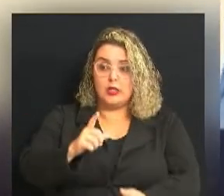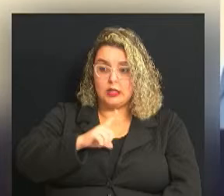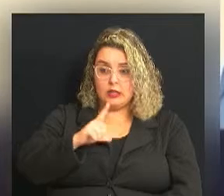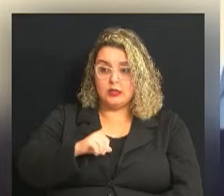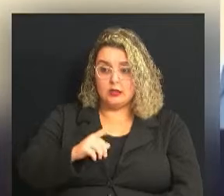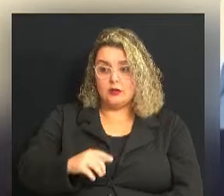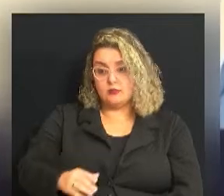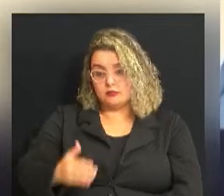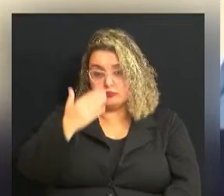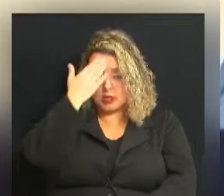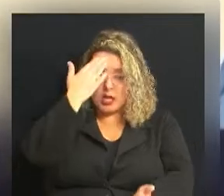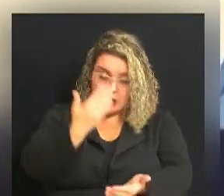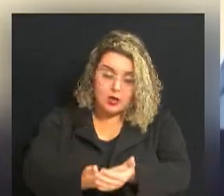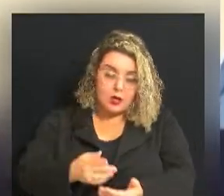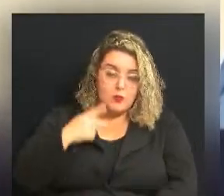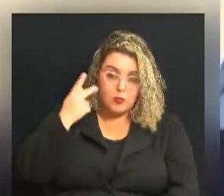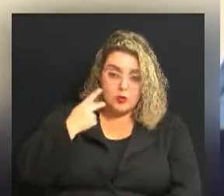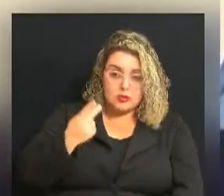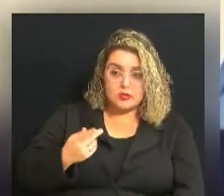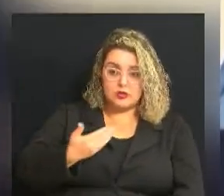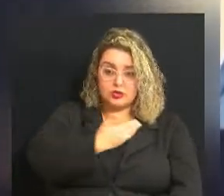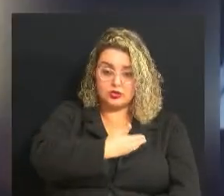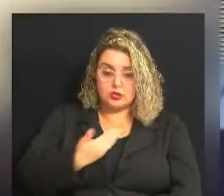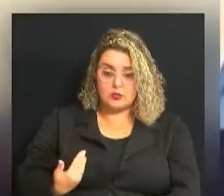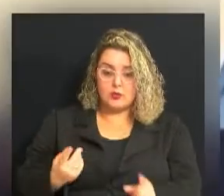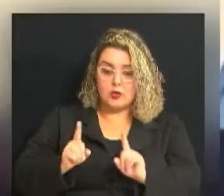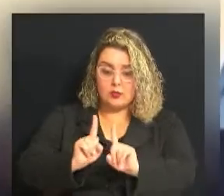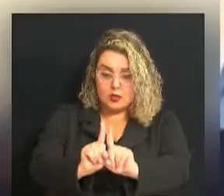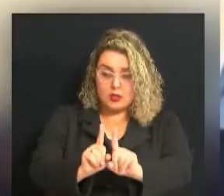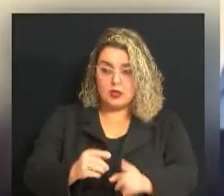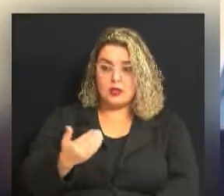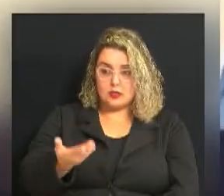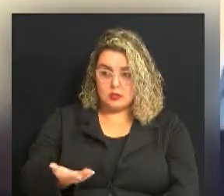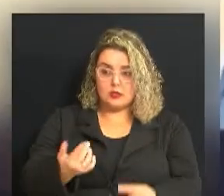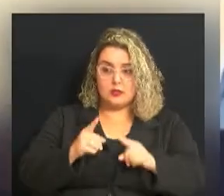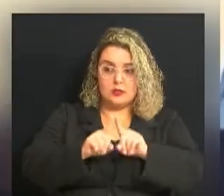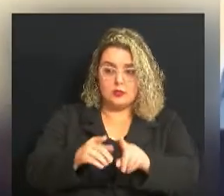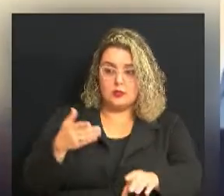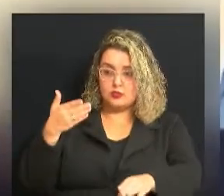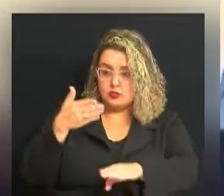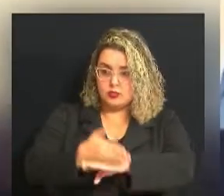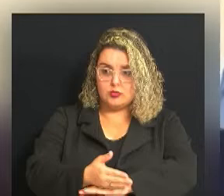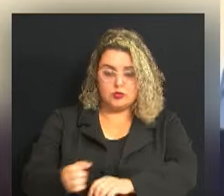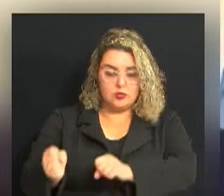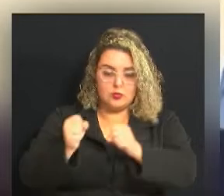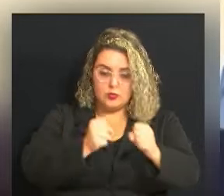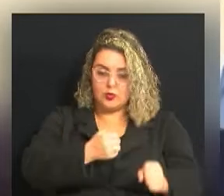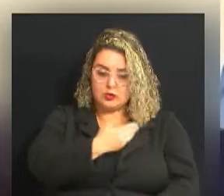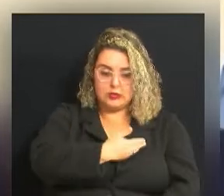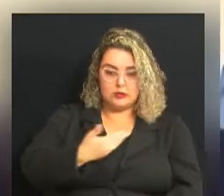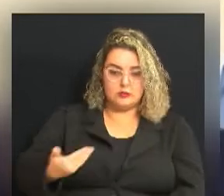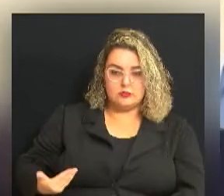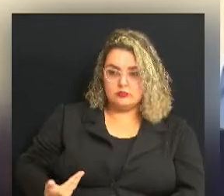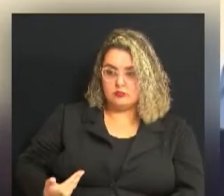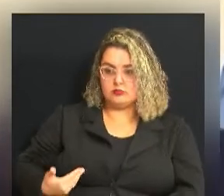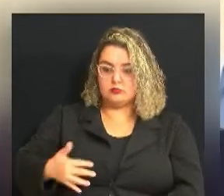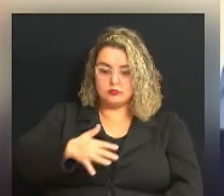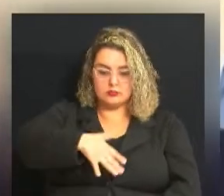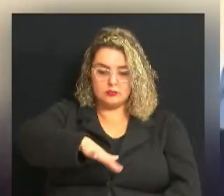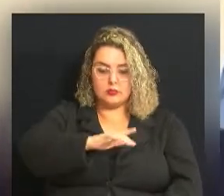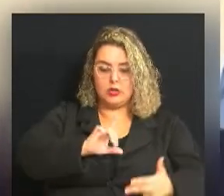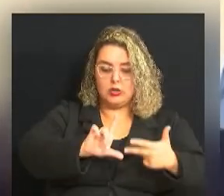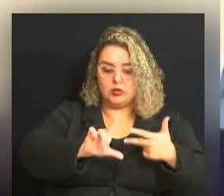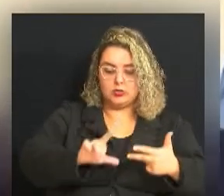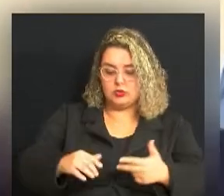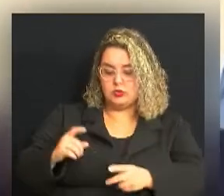Acredito que política pública é feita com parceria, isso é parceria, a participação do poder público, seja ele na esfera do legislativo,